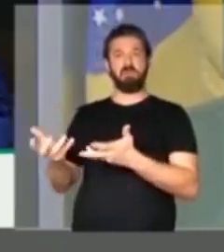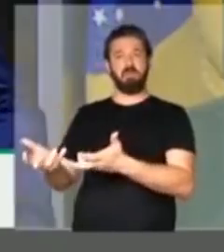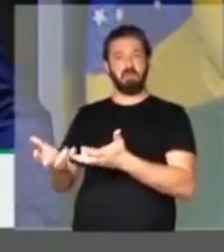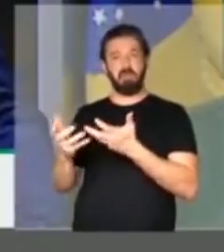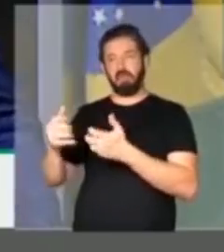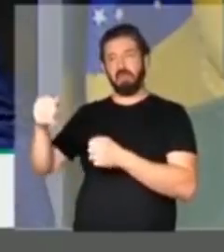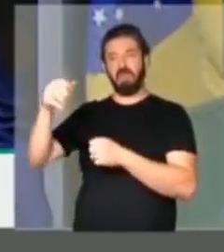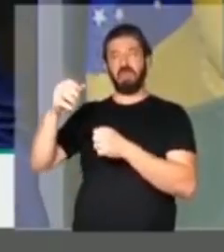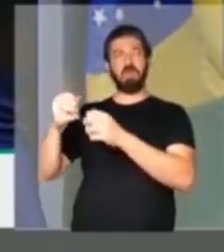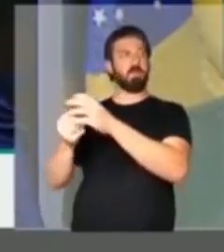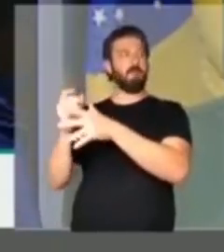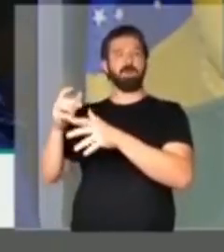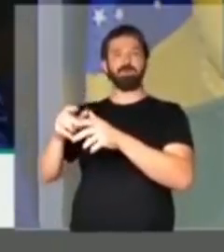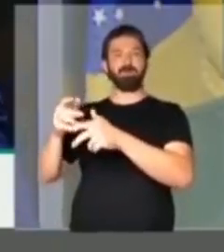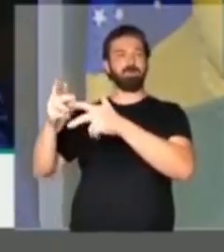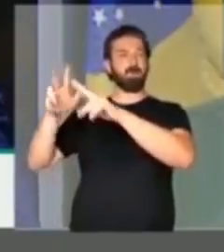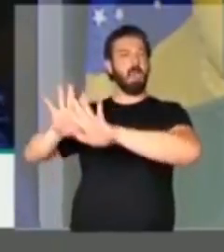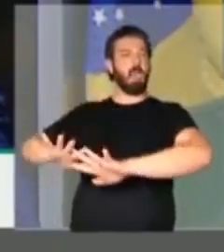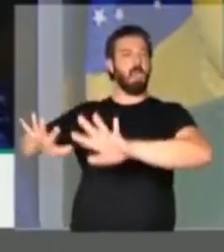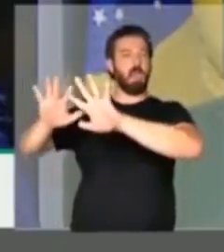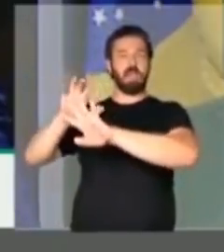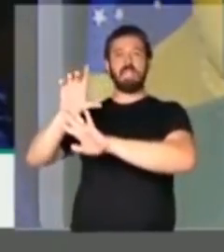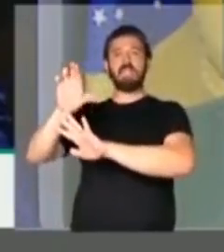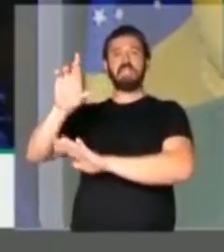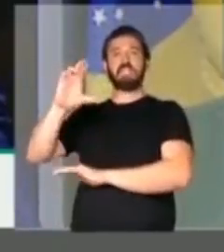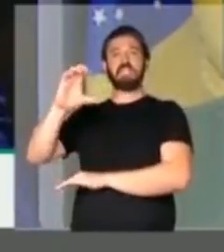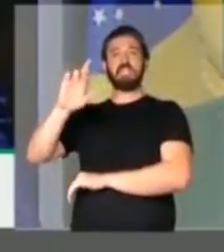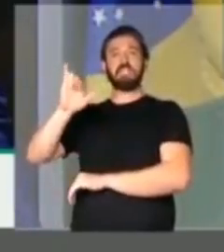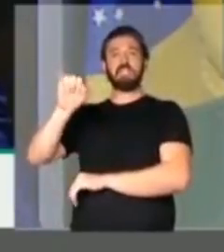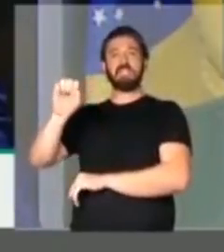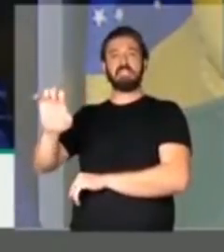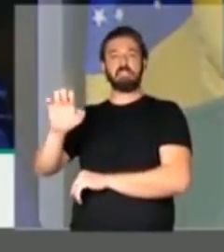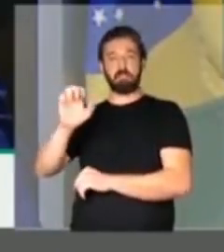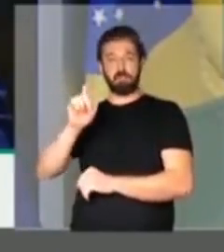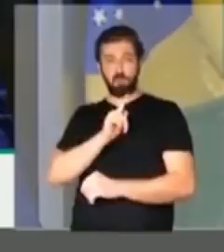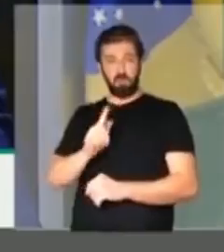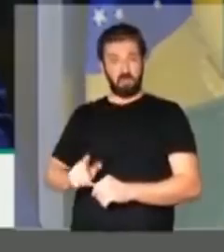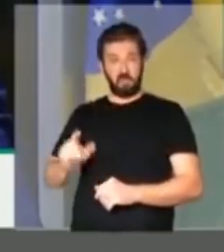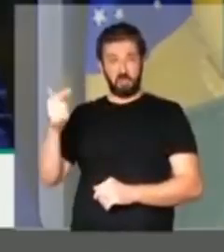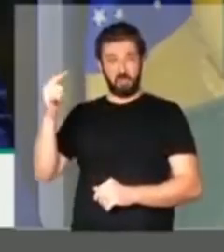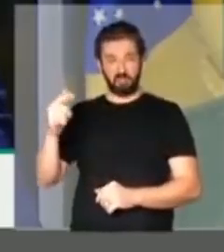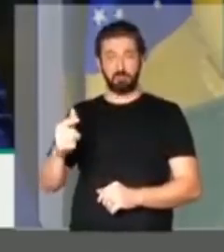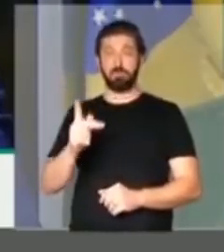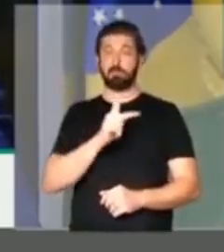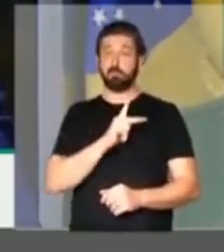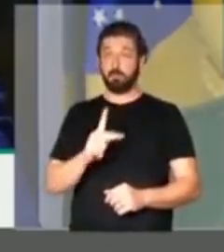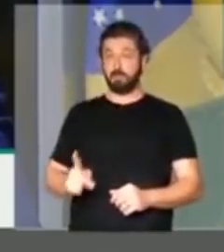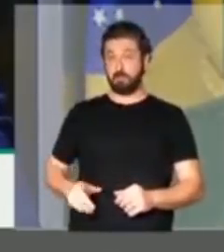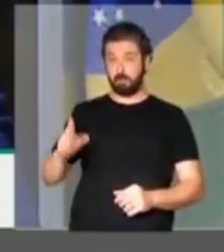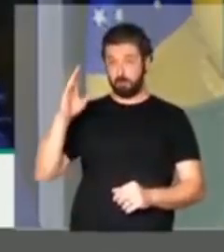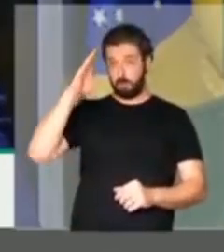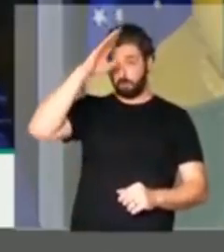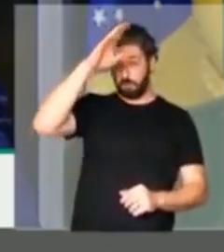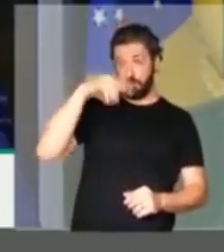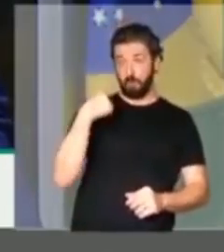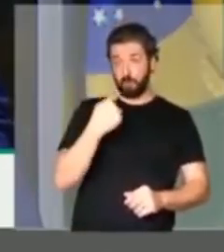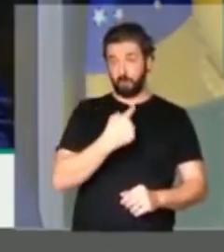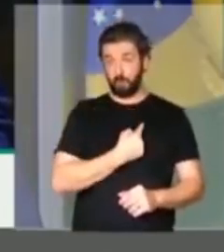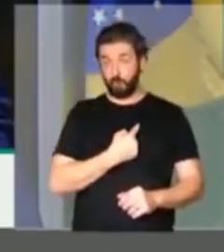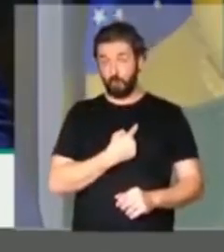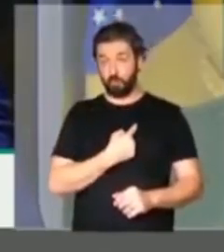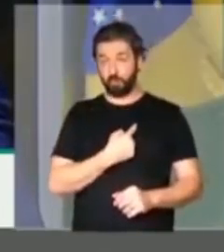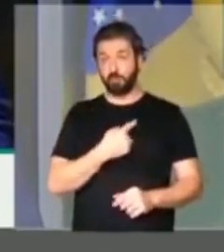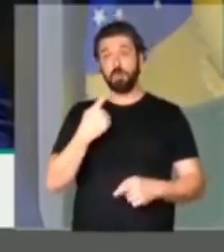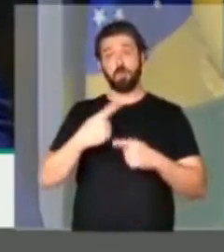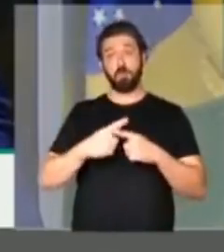quer criar essa atmosfera de uma crise que não há no governo, o nosso presidente Jair Bolsonaro, nosso